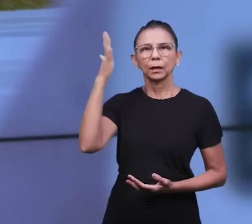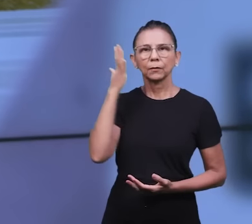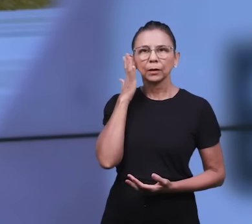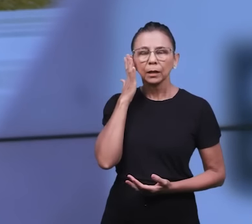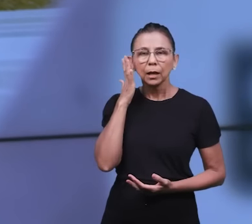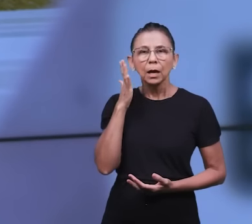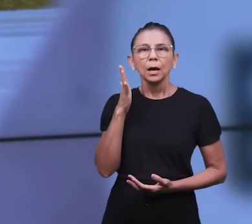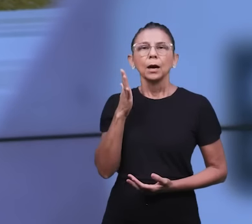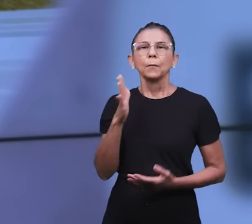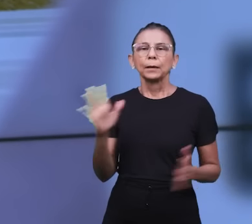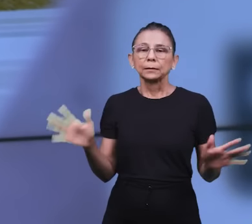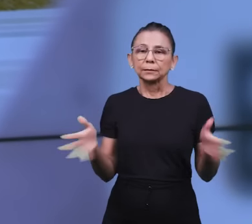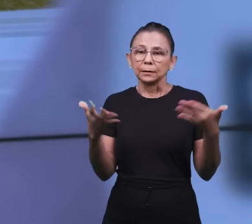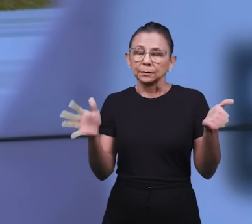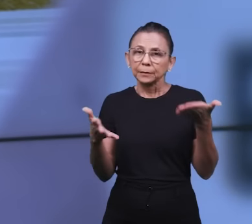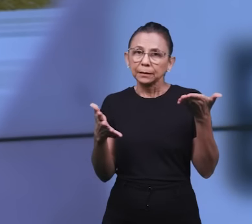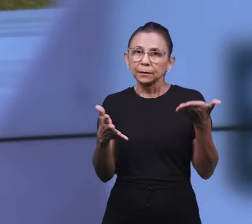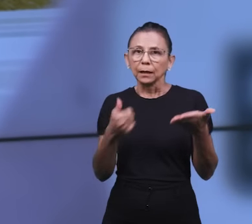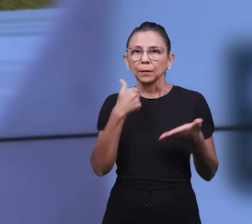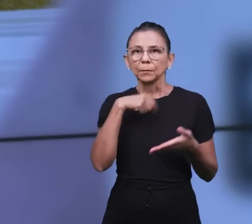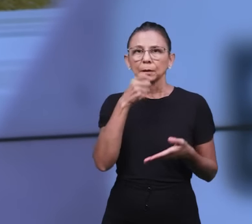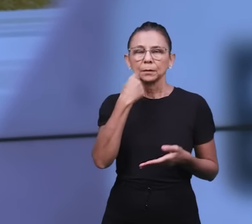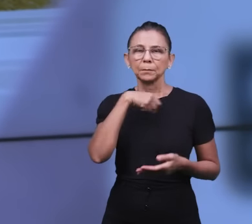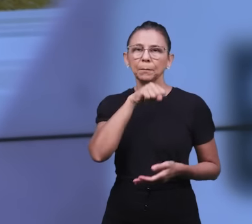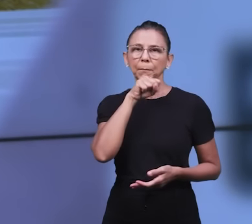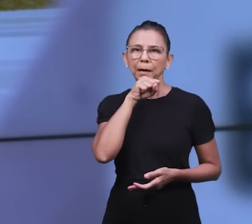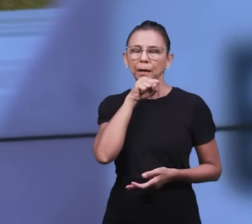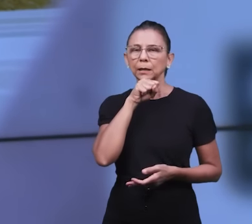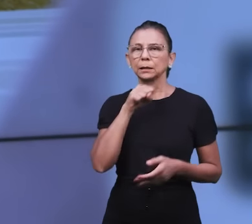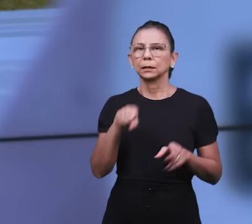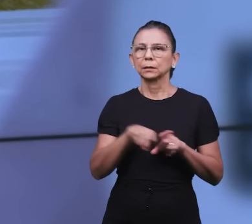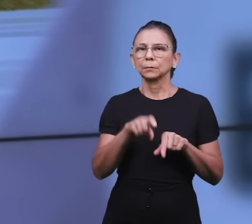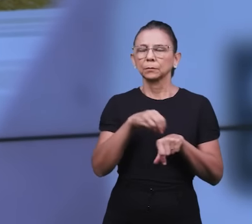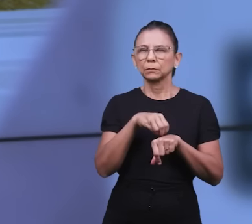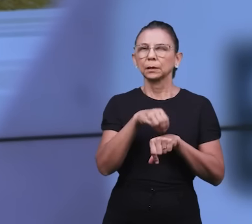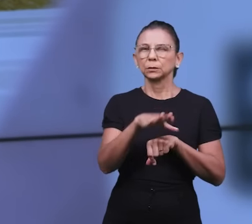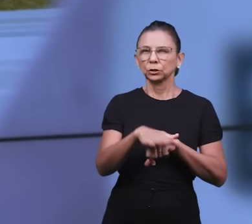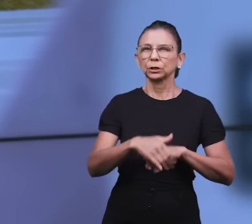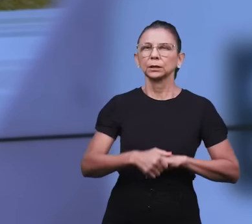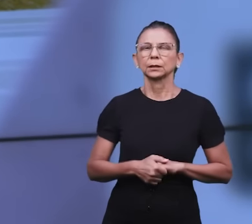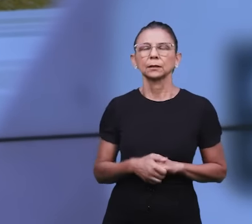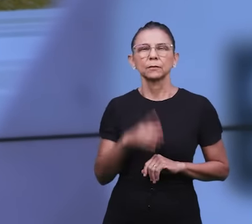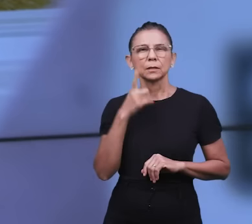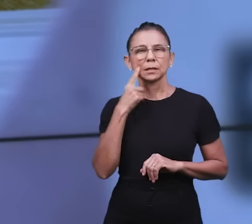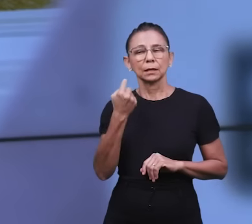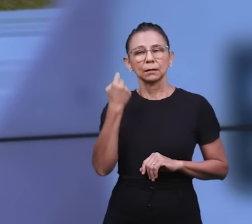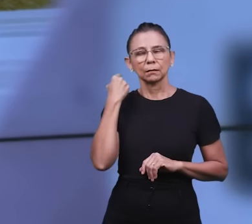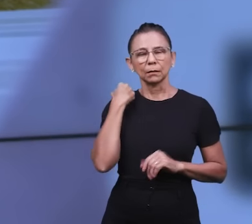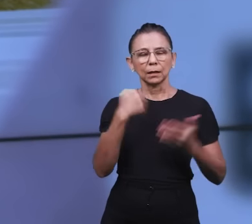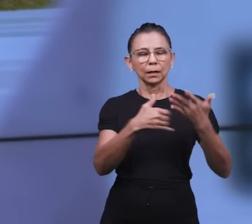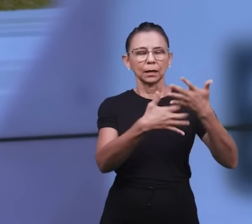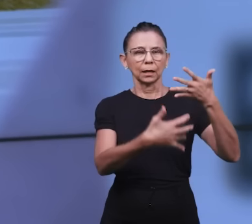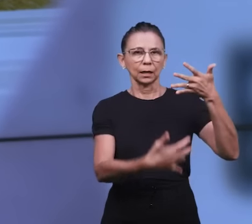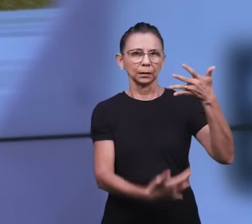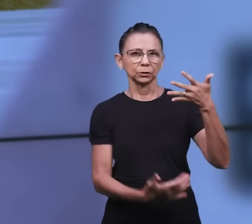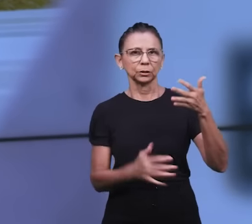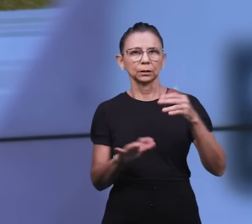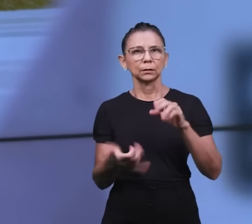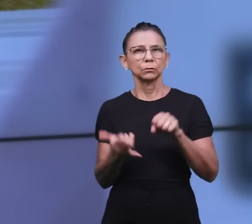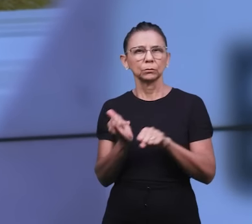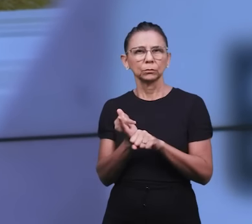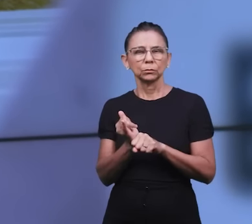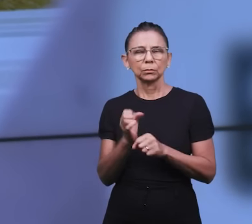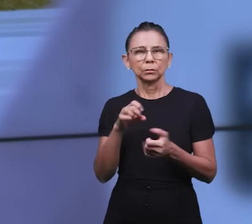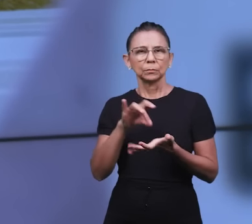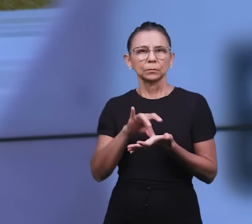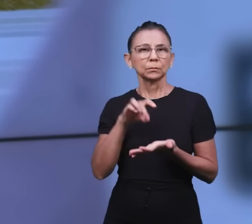despertamento para os pais e recomendamos a você assistir os episódios anteriores no canal oficial da Igreja Cristã